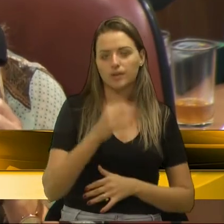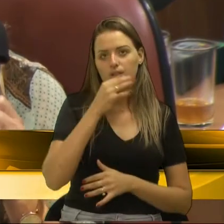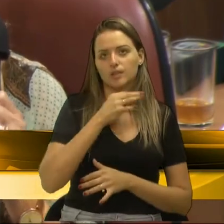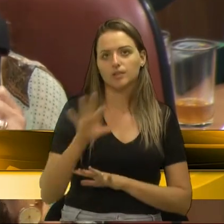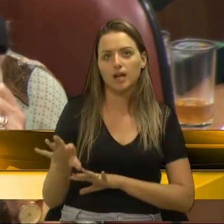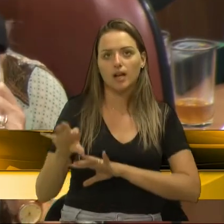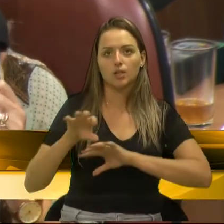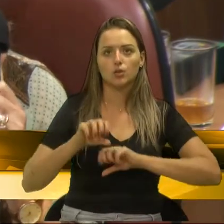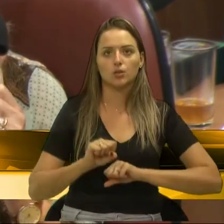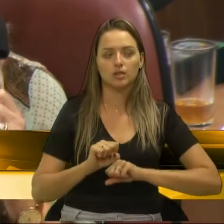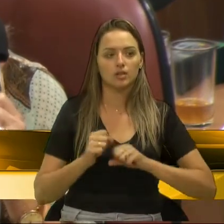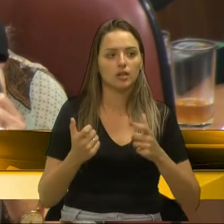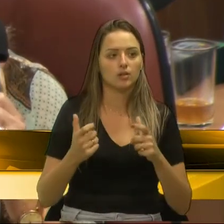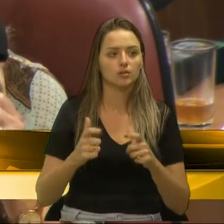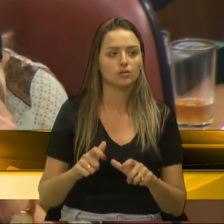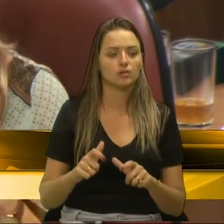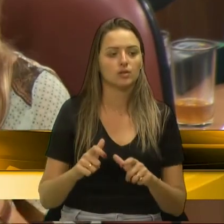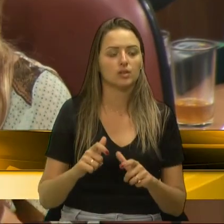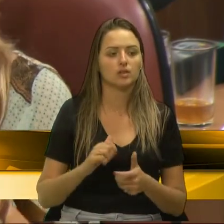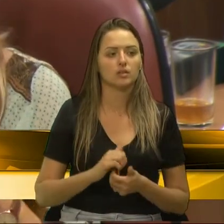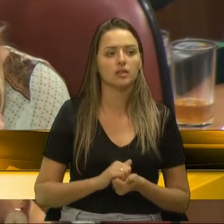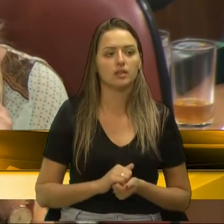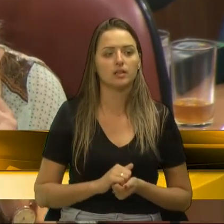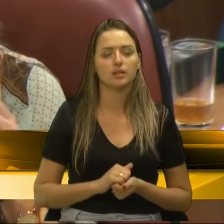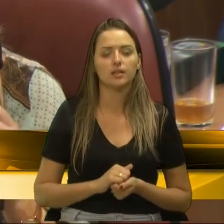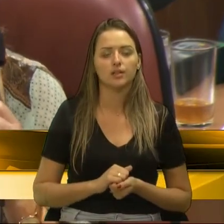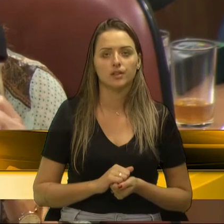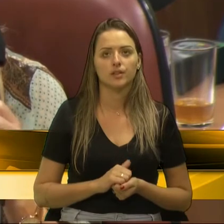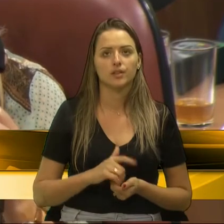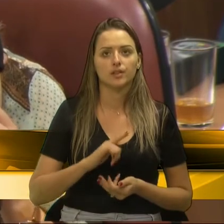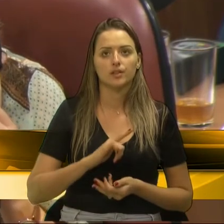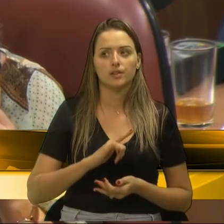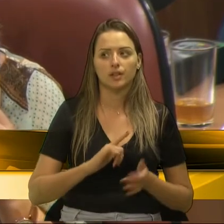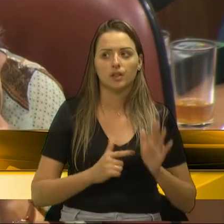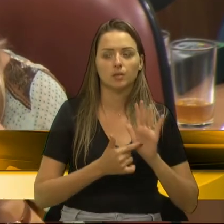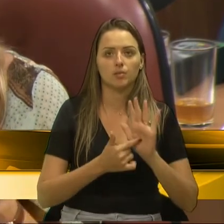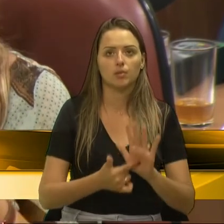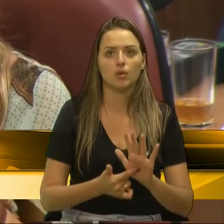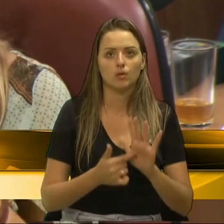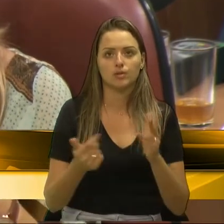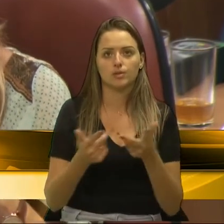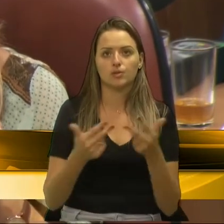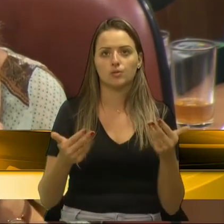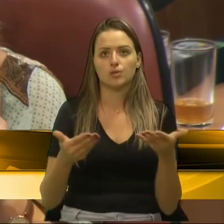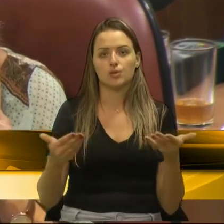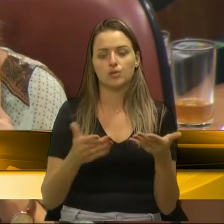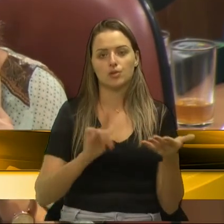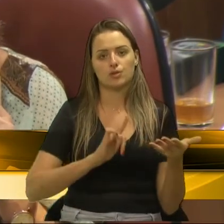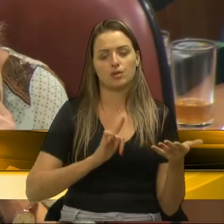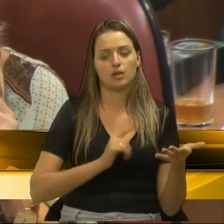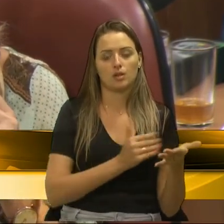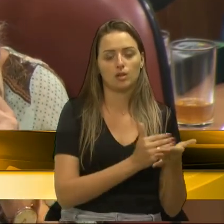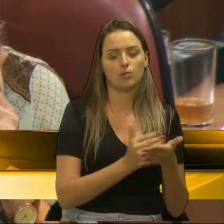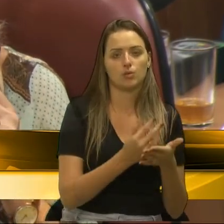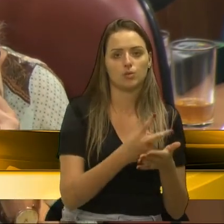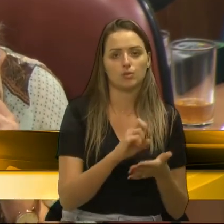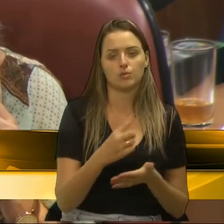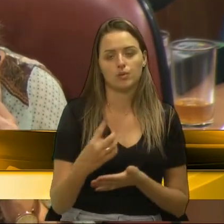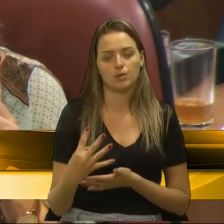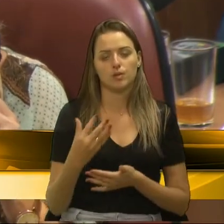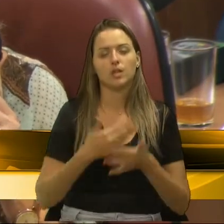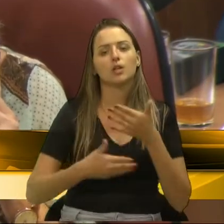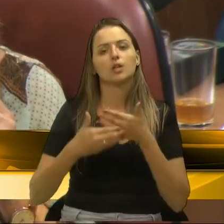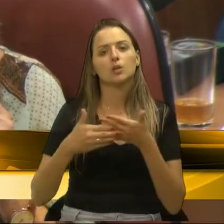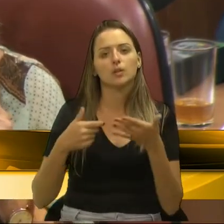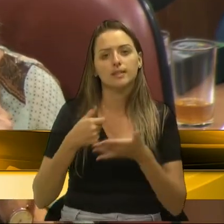adoção das nossas praças, nossos parques. E venho e identifico que já existe. Então, de 2014. As tentativas